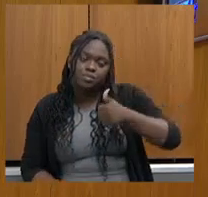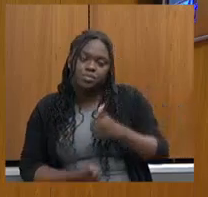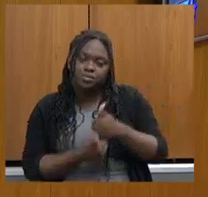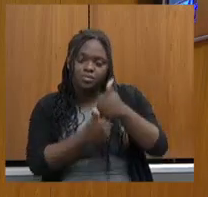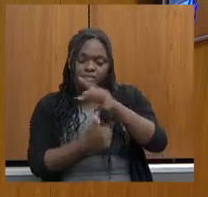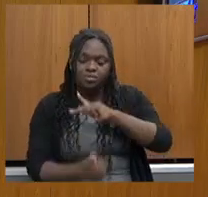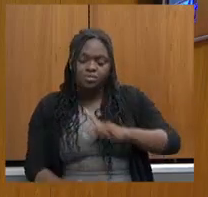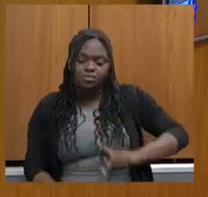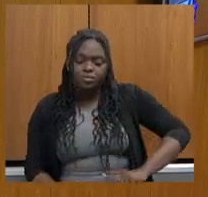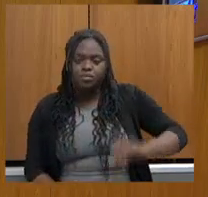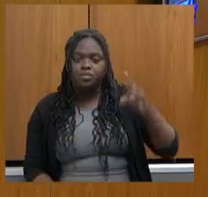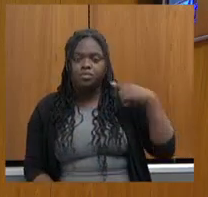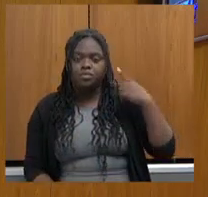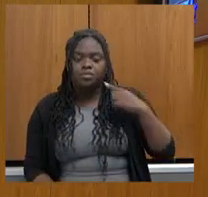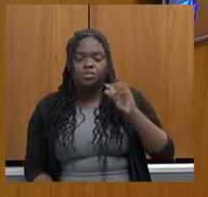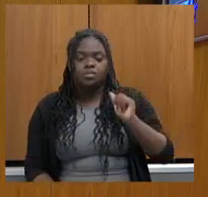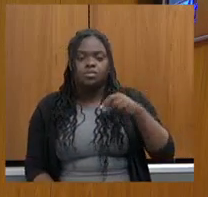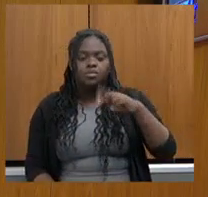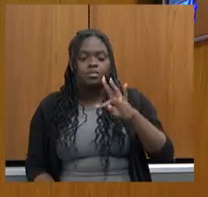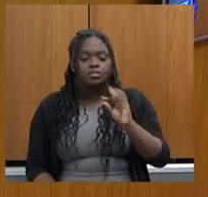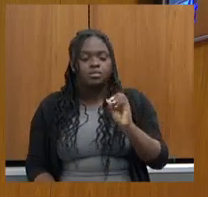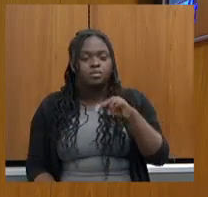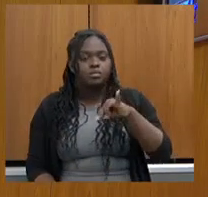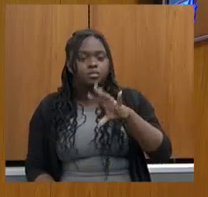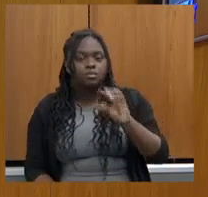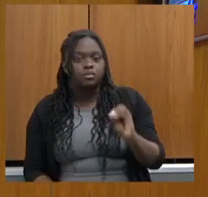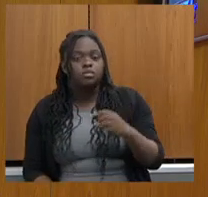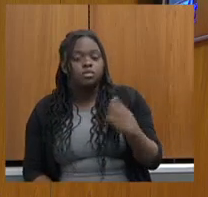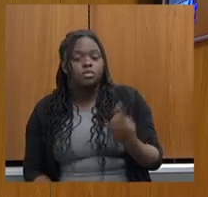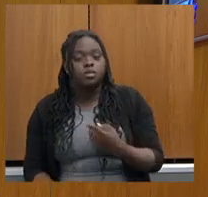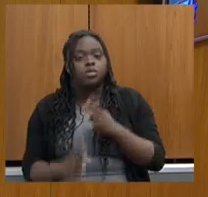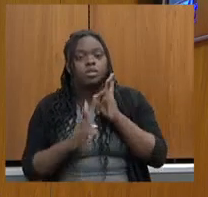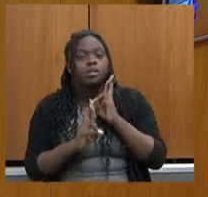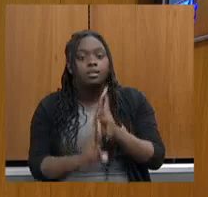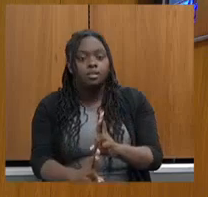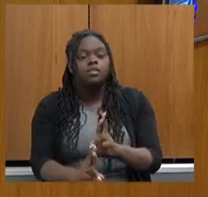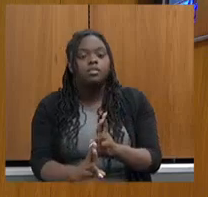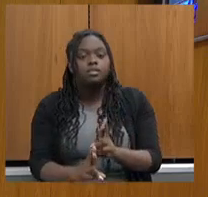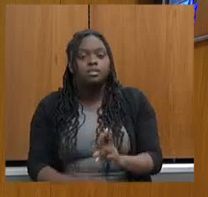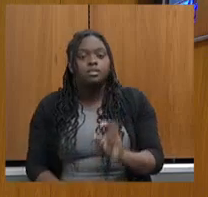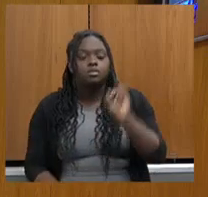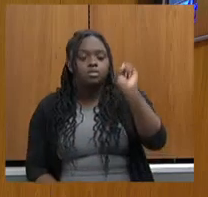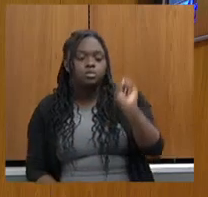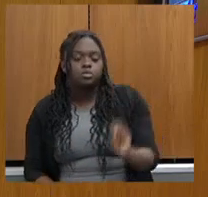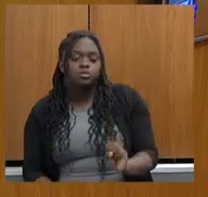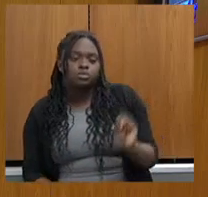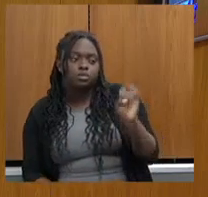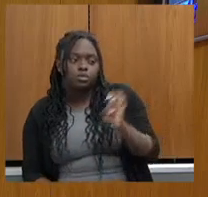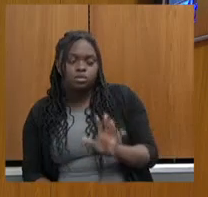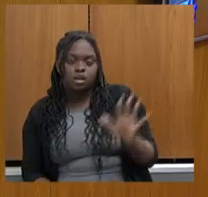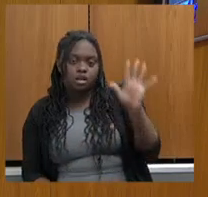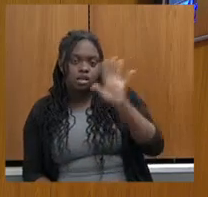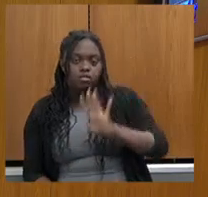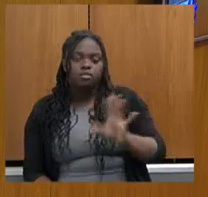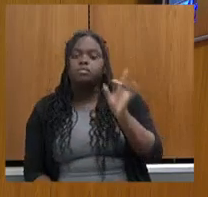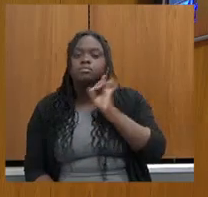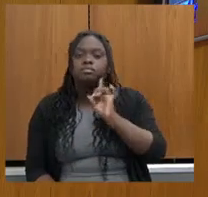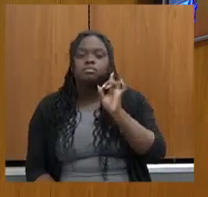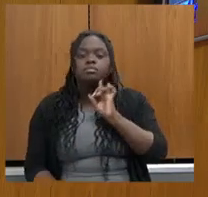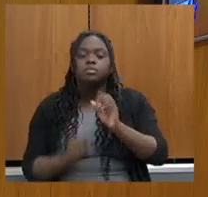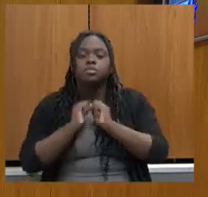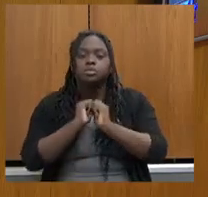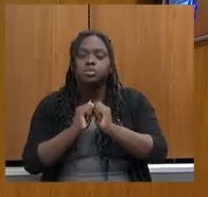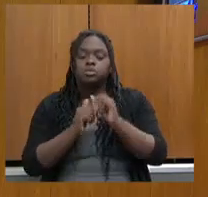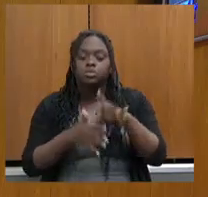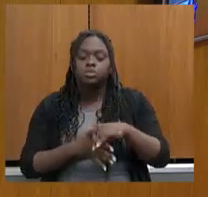Antônio Carlos Arantes que é o nosso representante do Sudoeste do Estado juntamente com o nosso